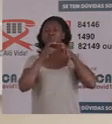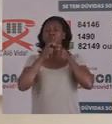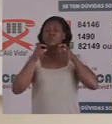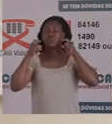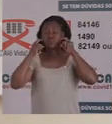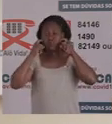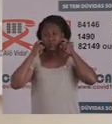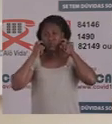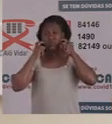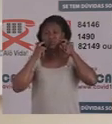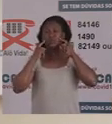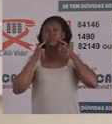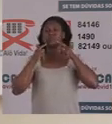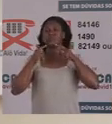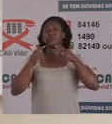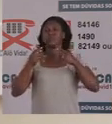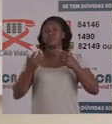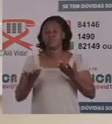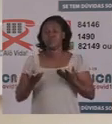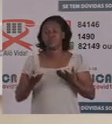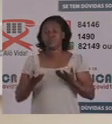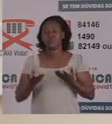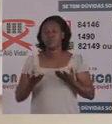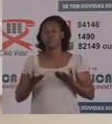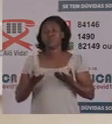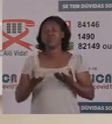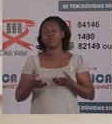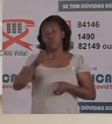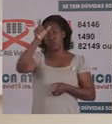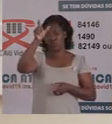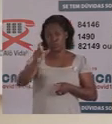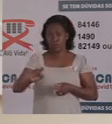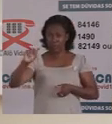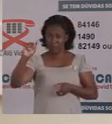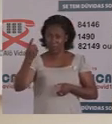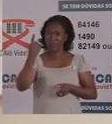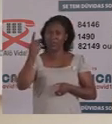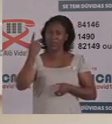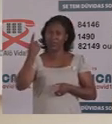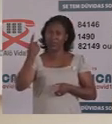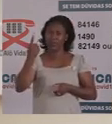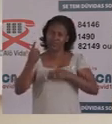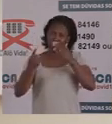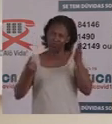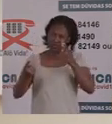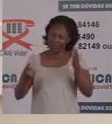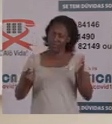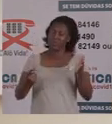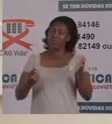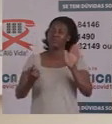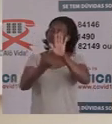E, então, o primeiro gráfico, no canto superior esquerdo, mostra a distribuição dos